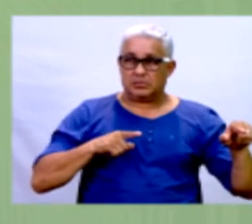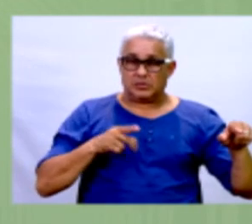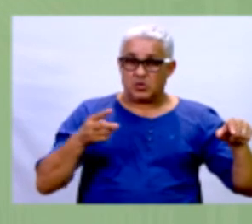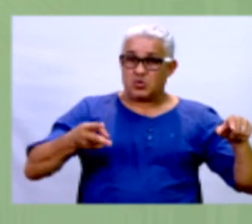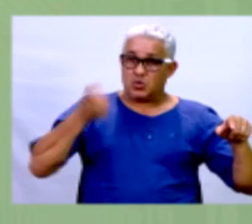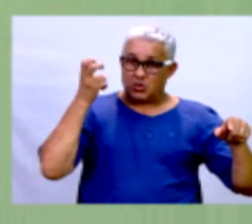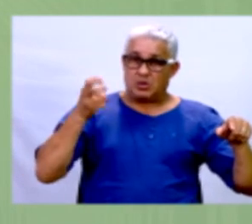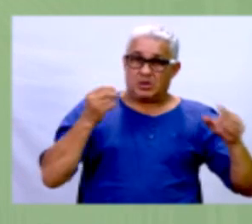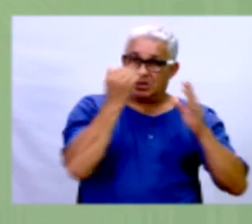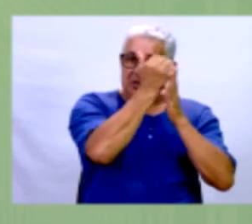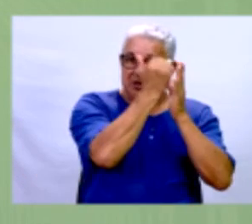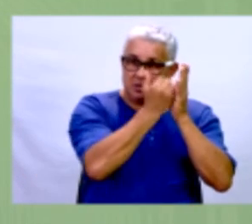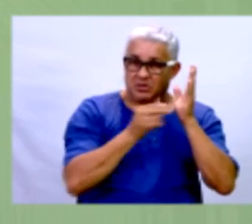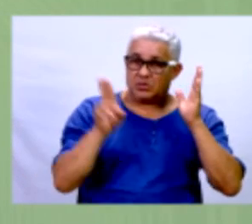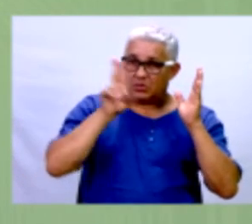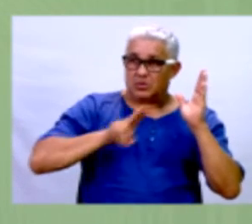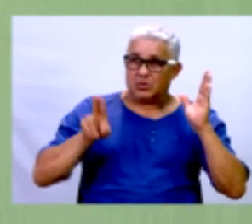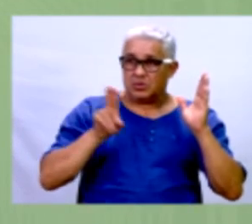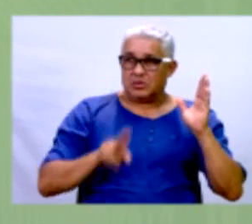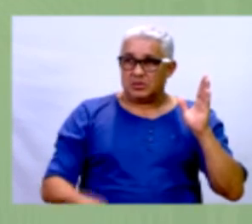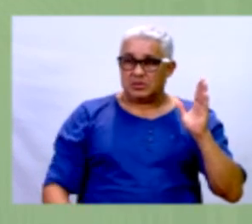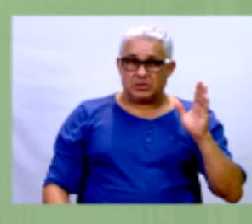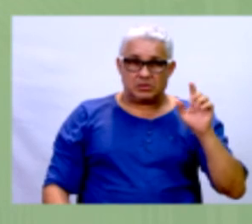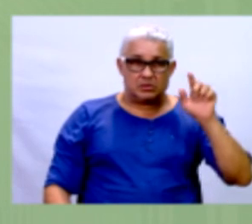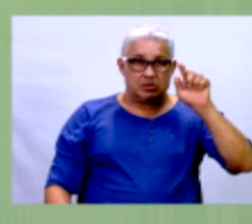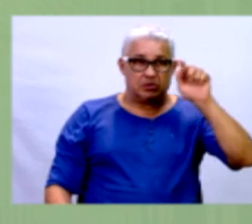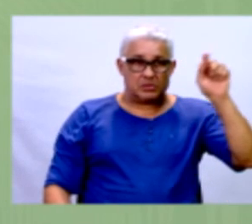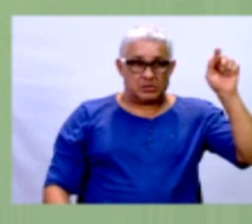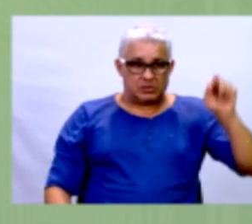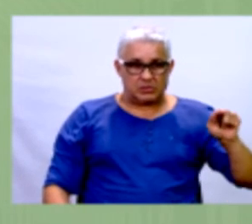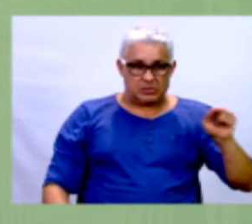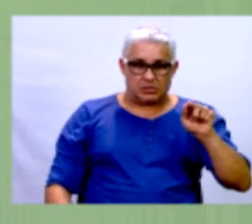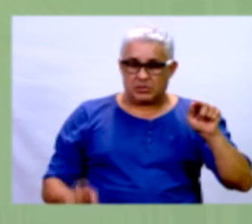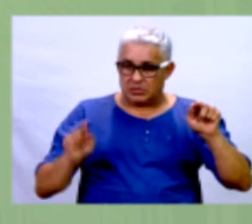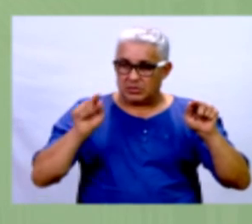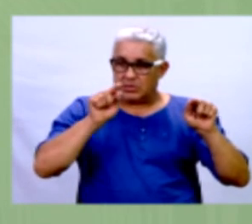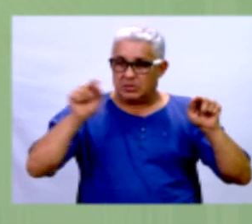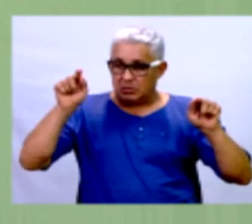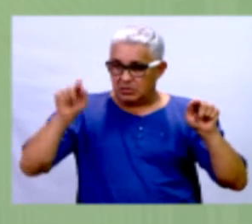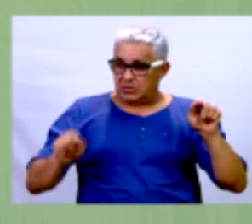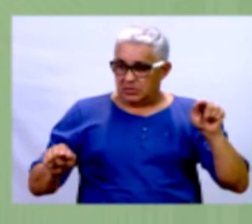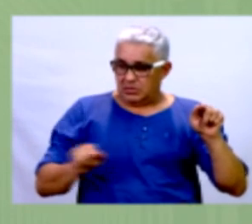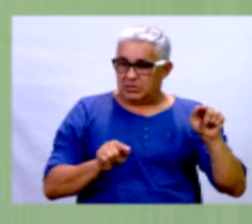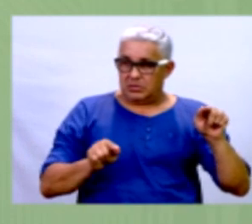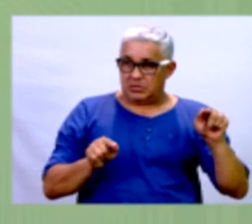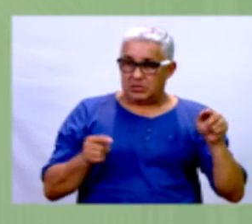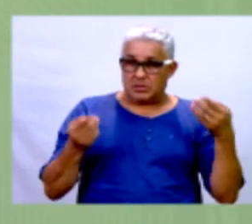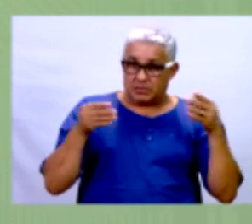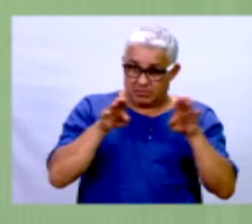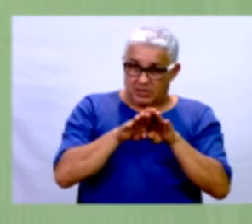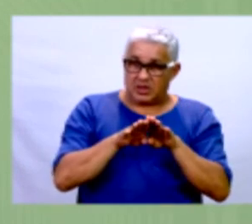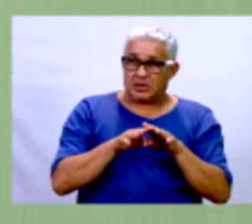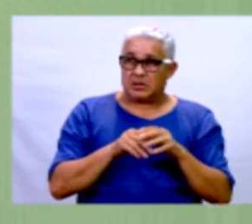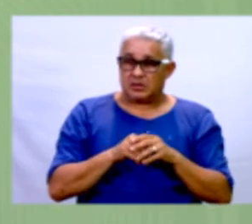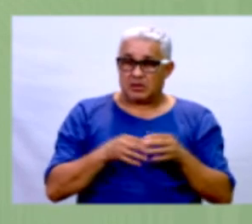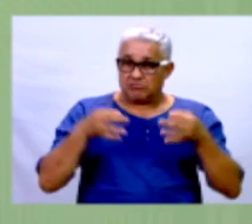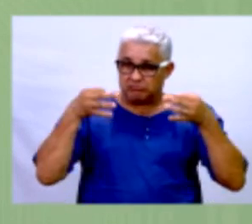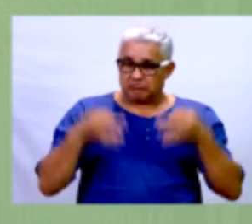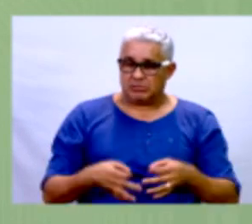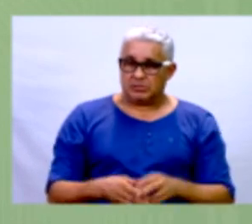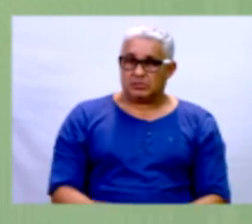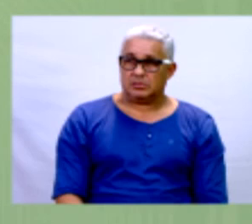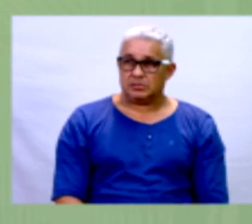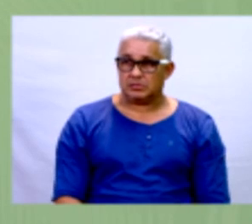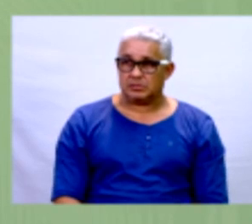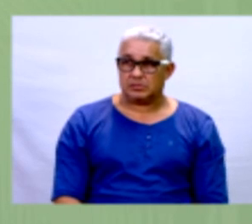identifica a lista, utilizamos colchetes para a gente conseguir fazer isso direitinho, né?